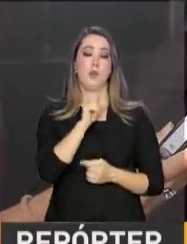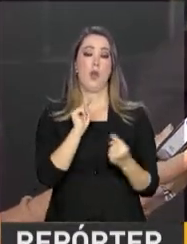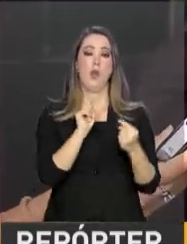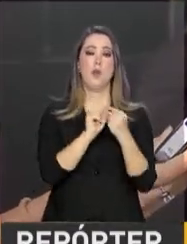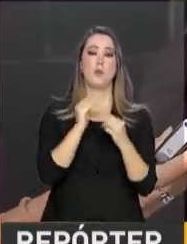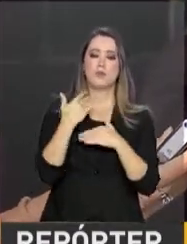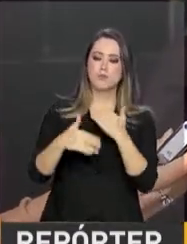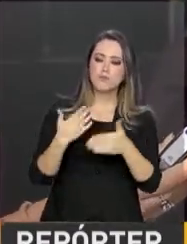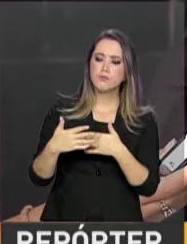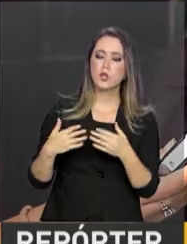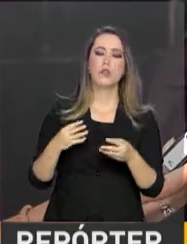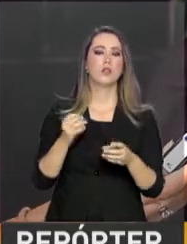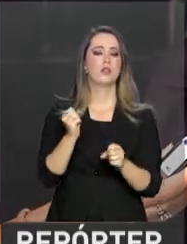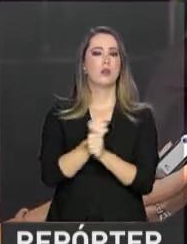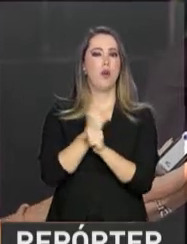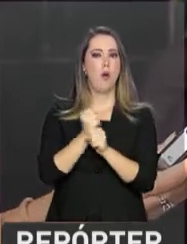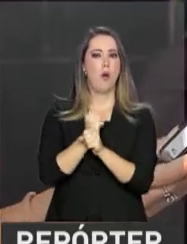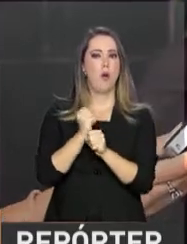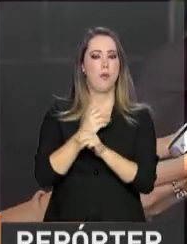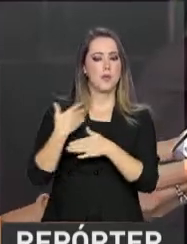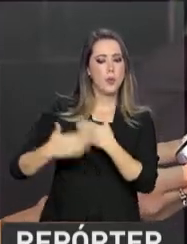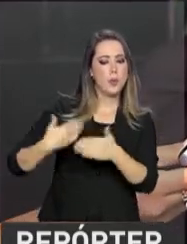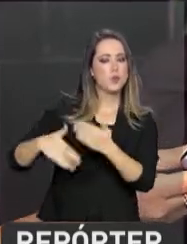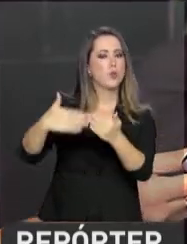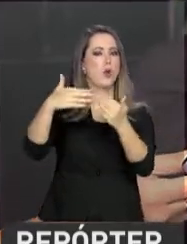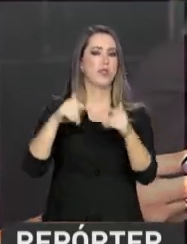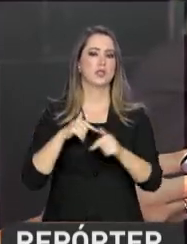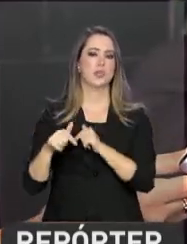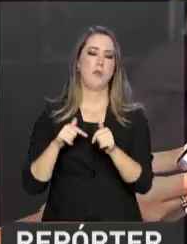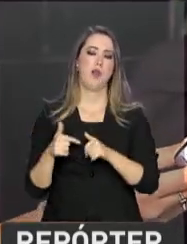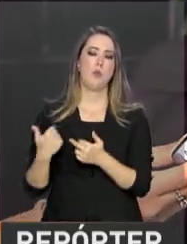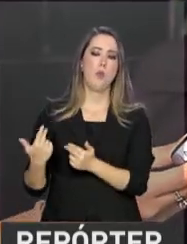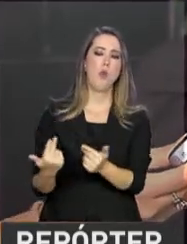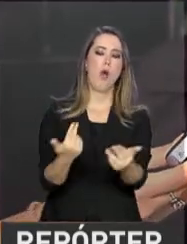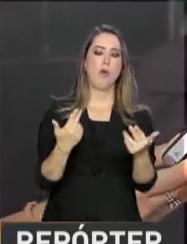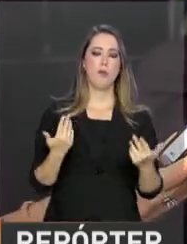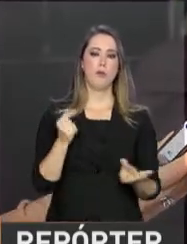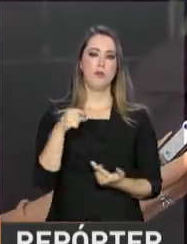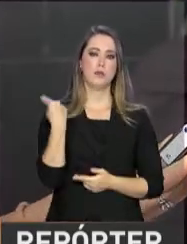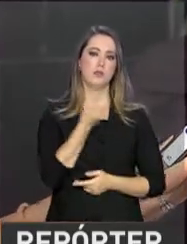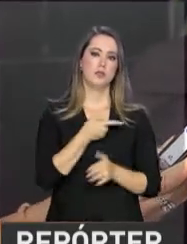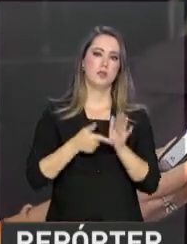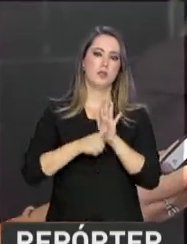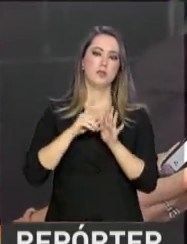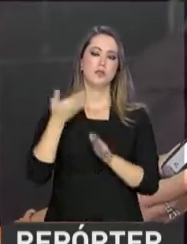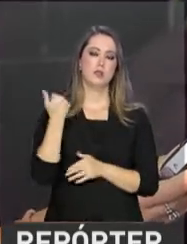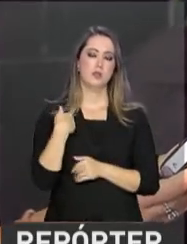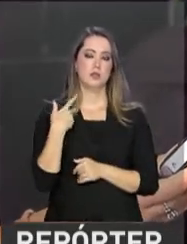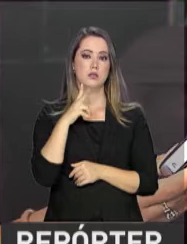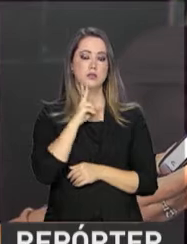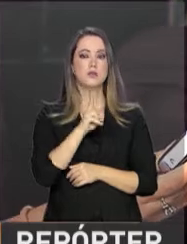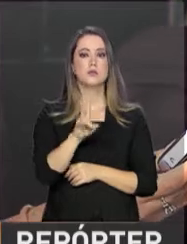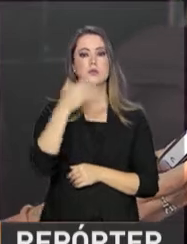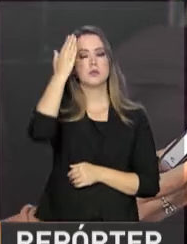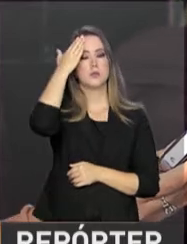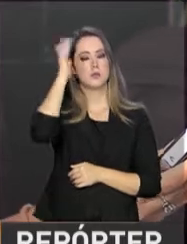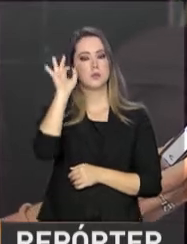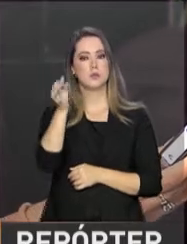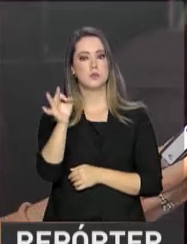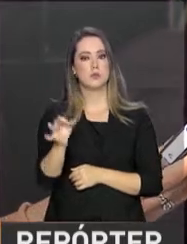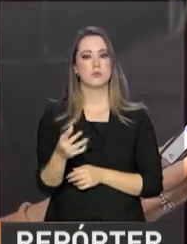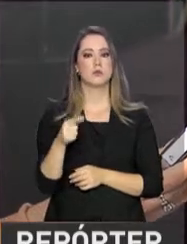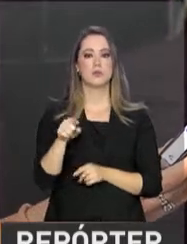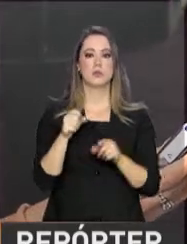projetos de concessão então a idéia é dar continuidade ao trabalho é que nós já tínhamos conhecimento como estava o andamento pra